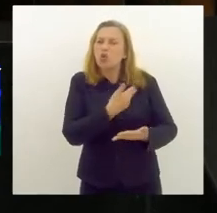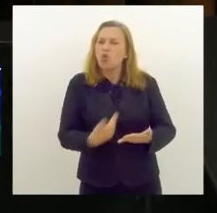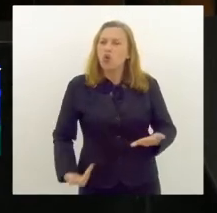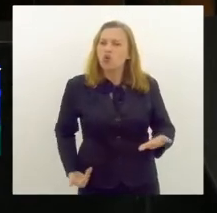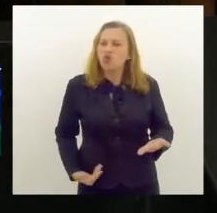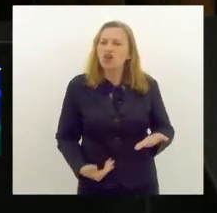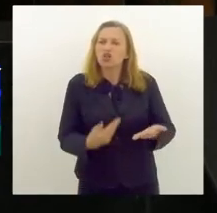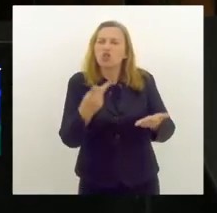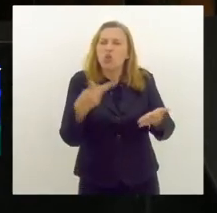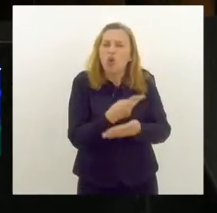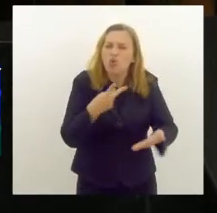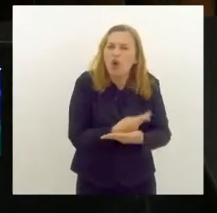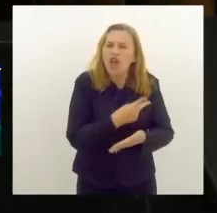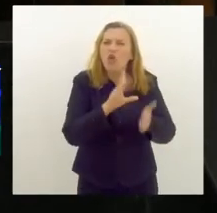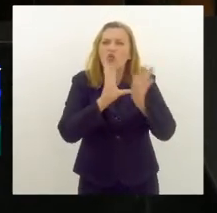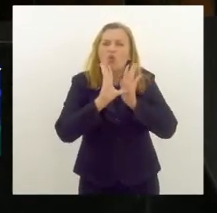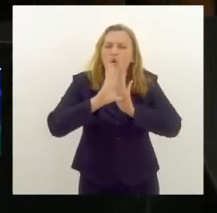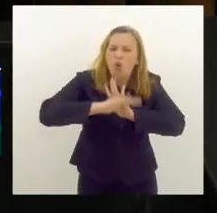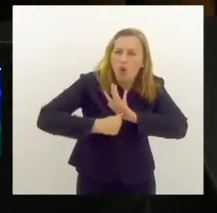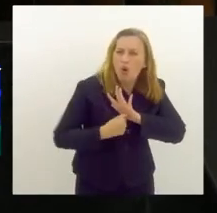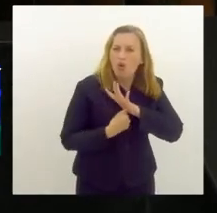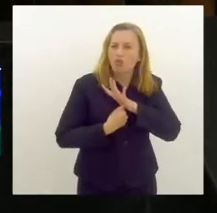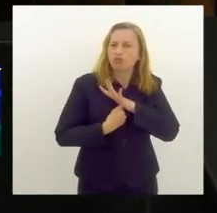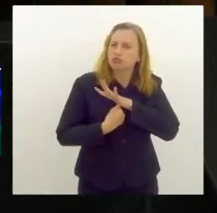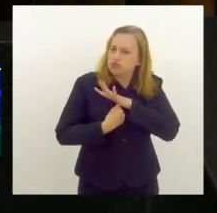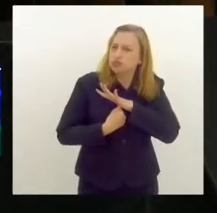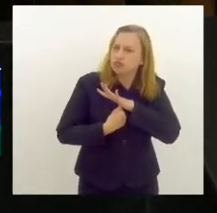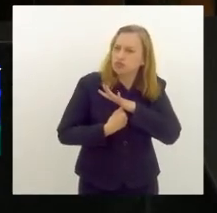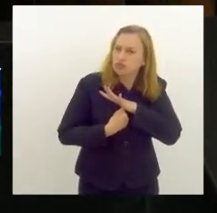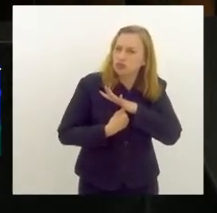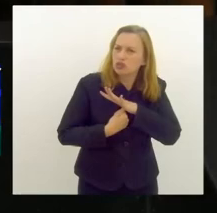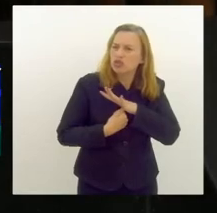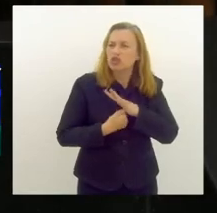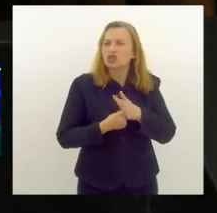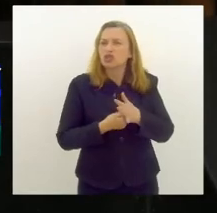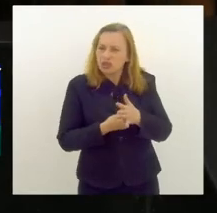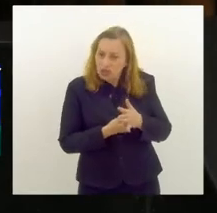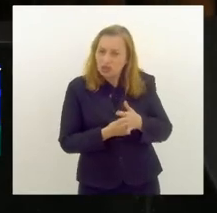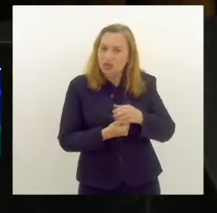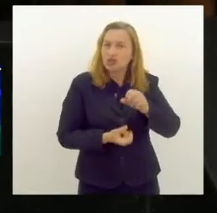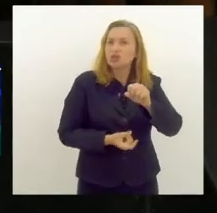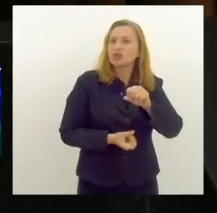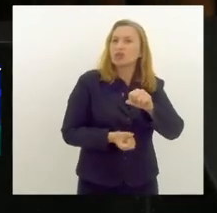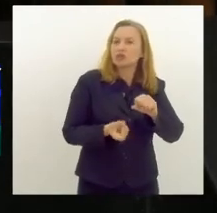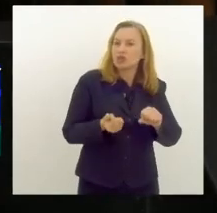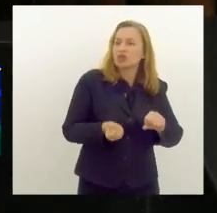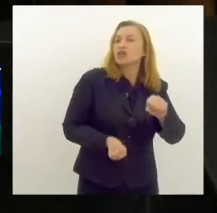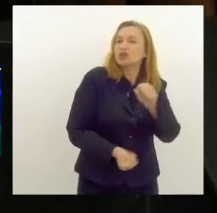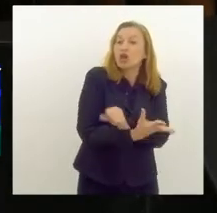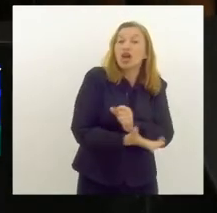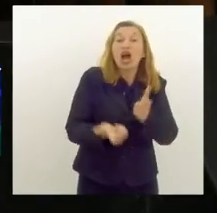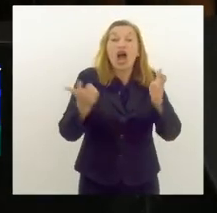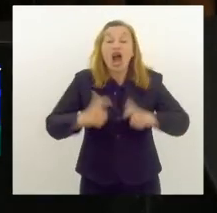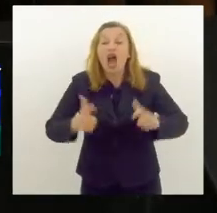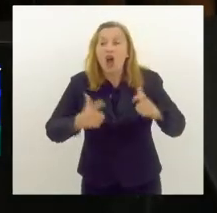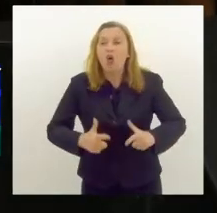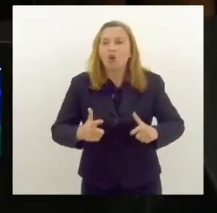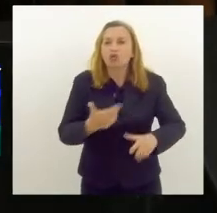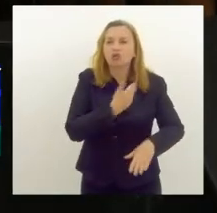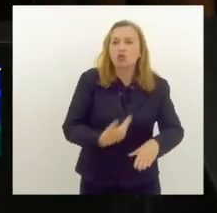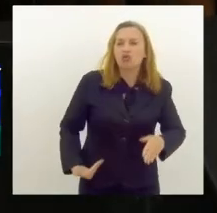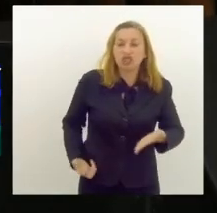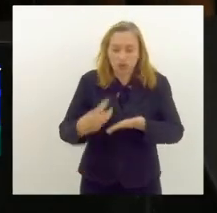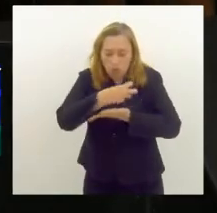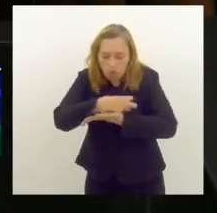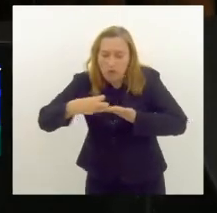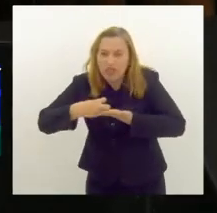de irregularidade, com tantos indícios de escândalos e corrupções, aonde um governo foi